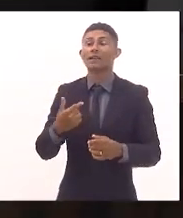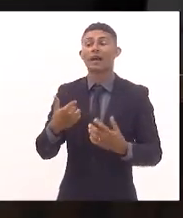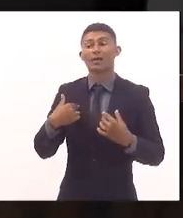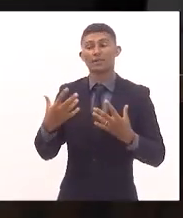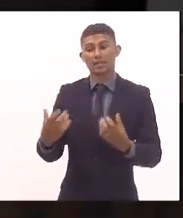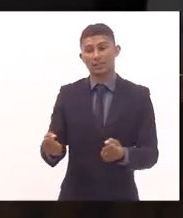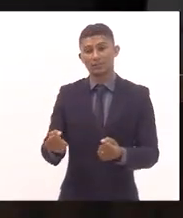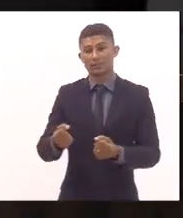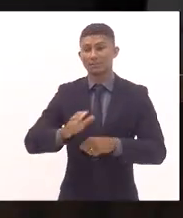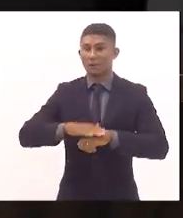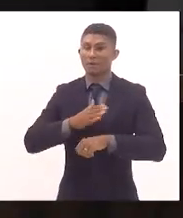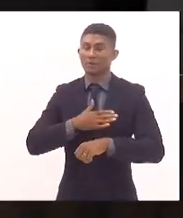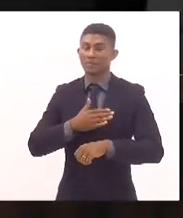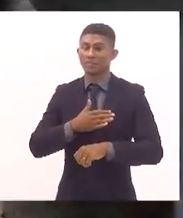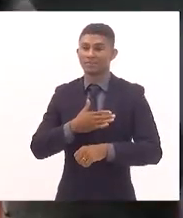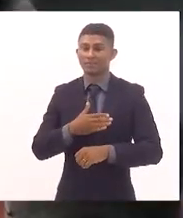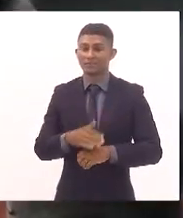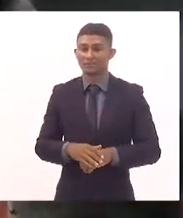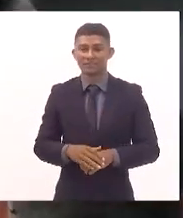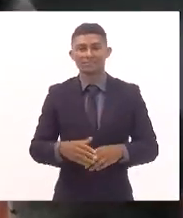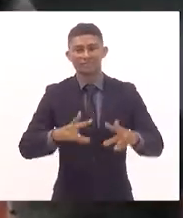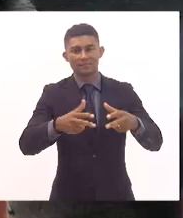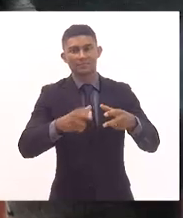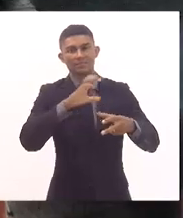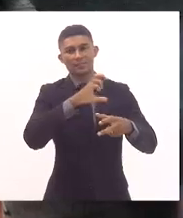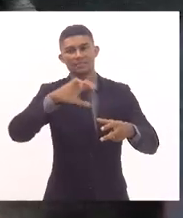eu. Essa parte é minha. Acompanha CCJ.